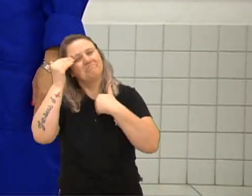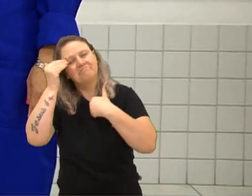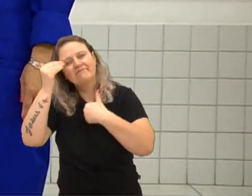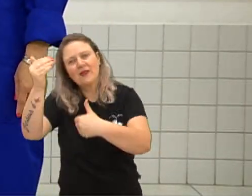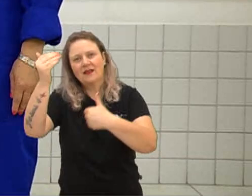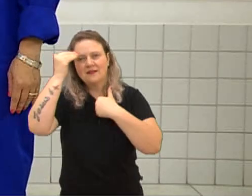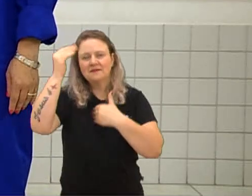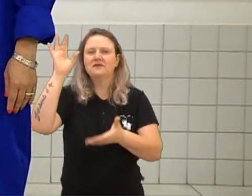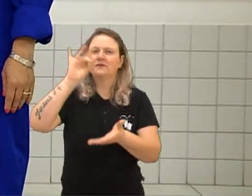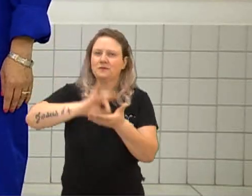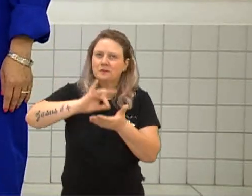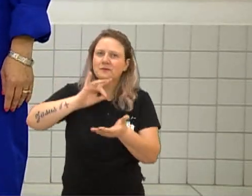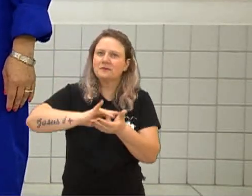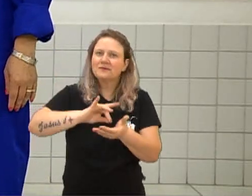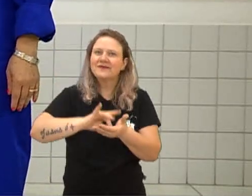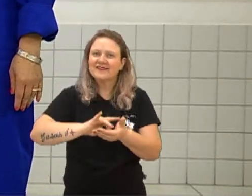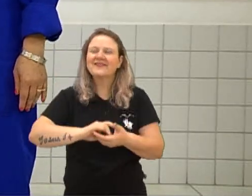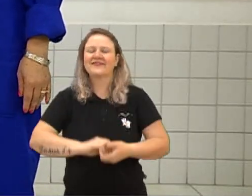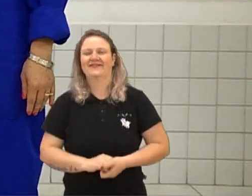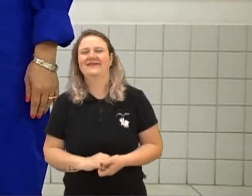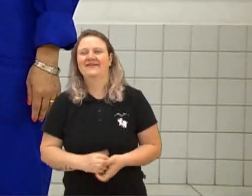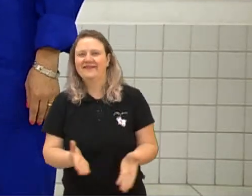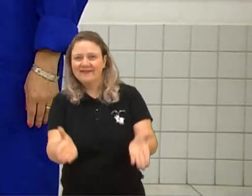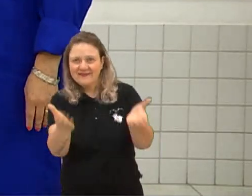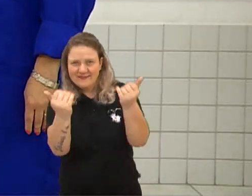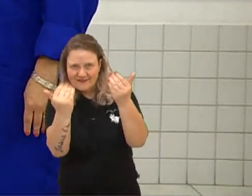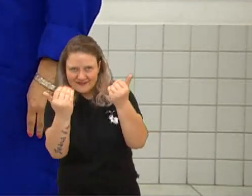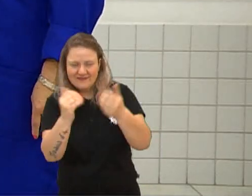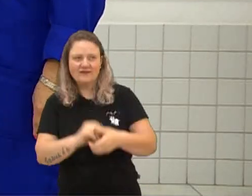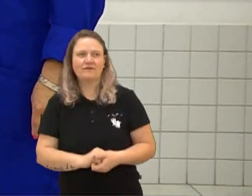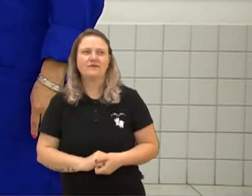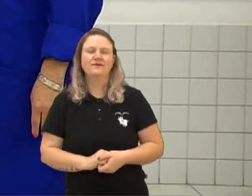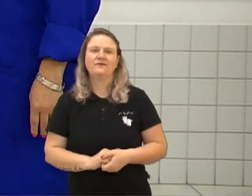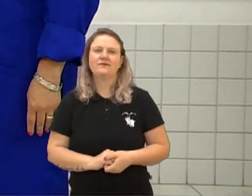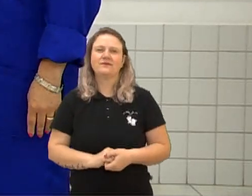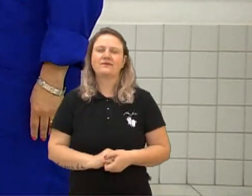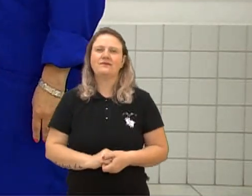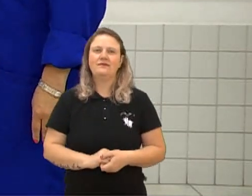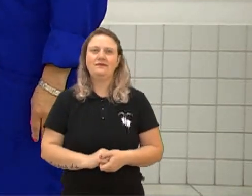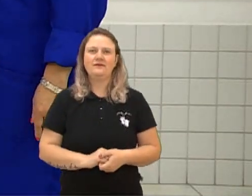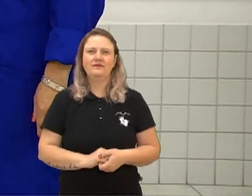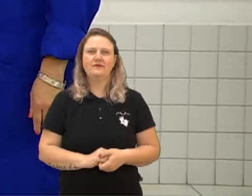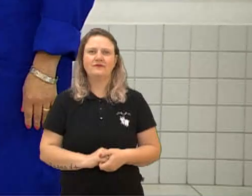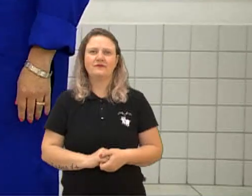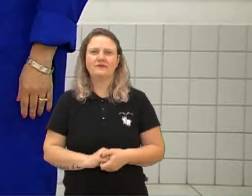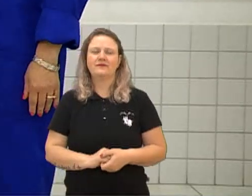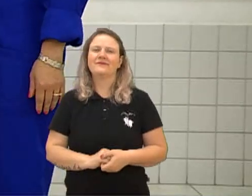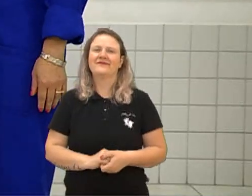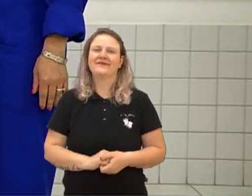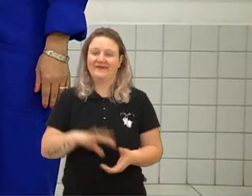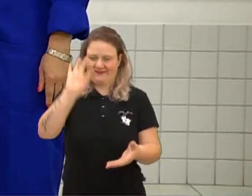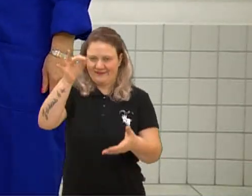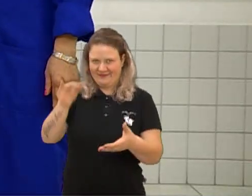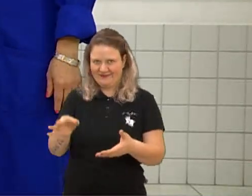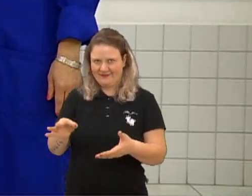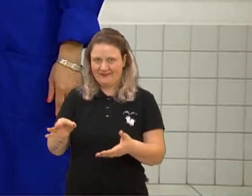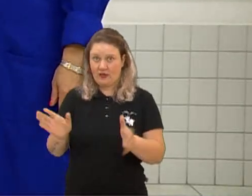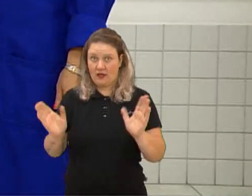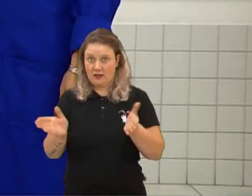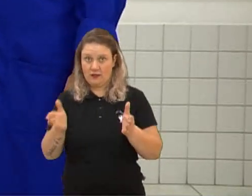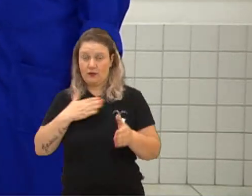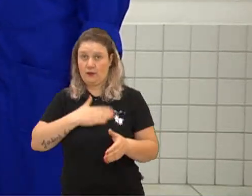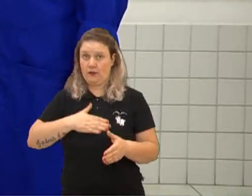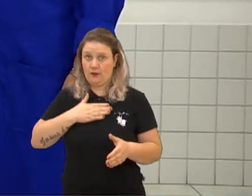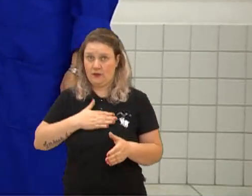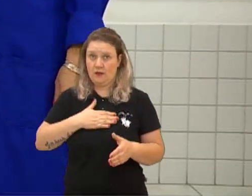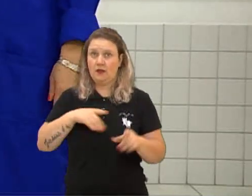gratificante, gente. É muito gratificante. Vamos lá, gente, para a nossa correção. E gostaria também